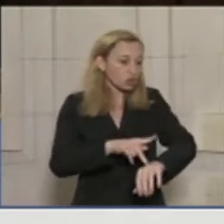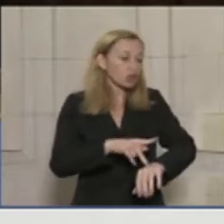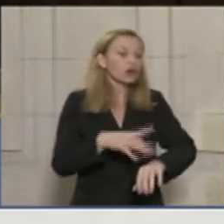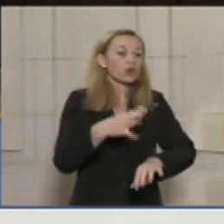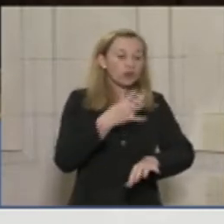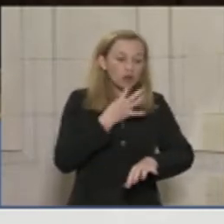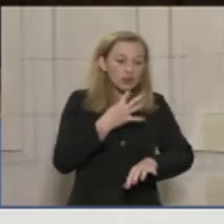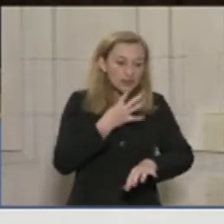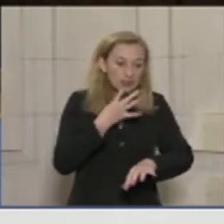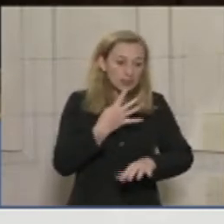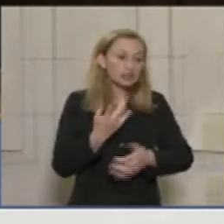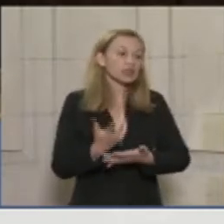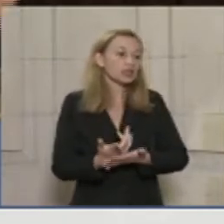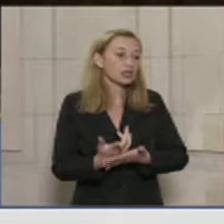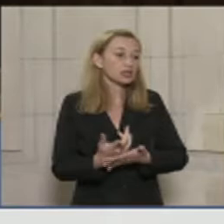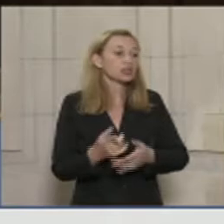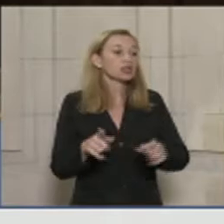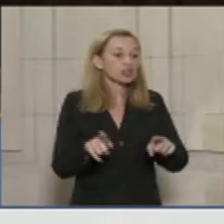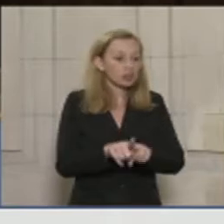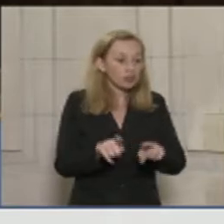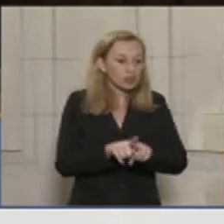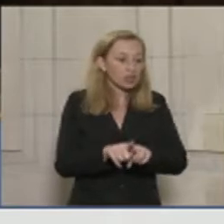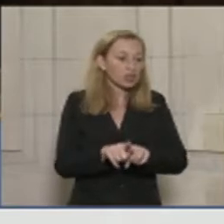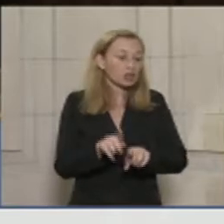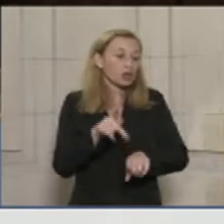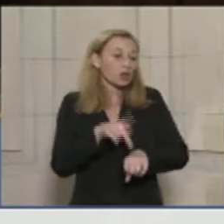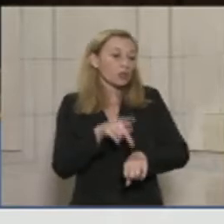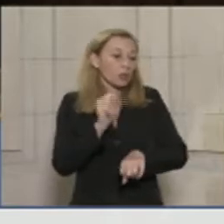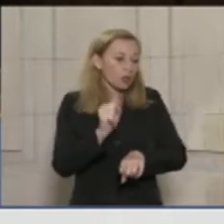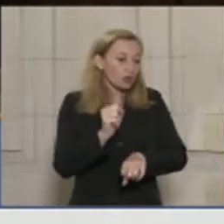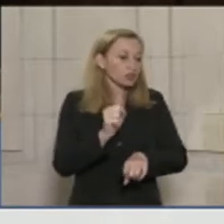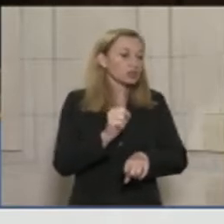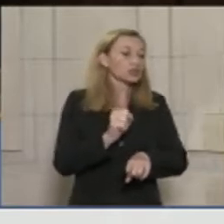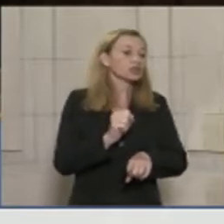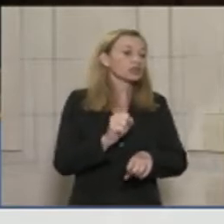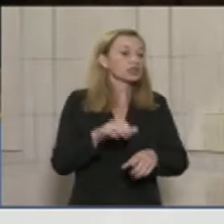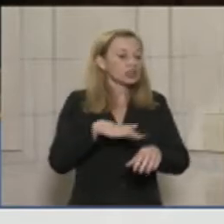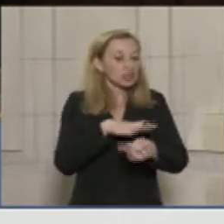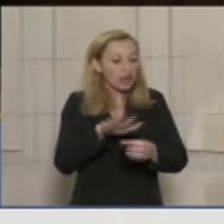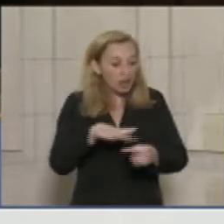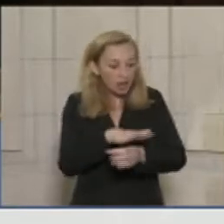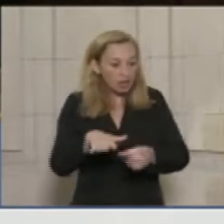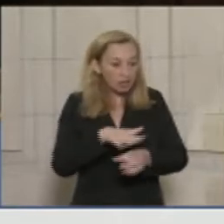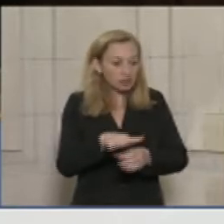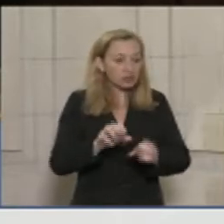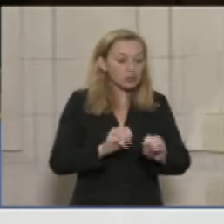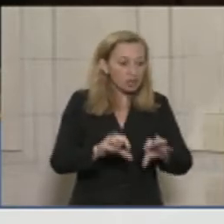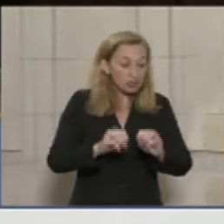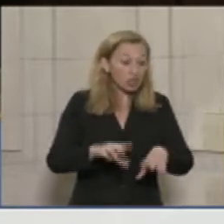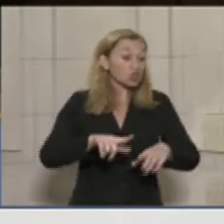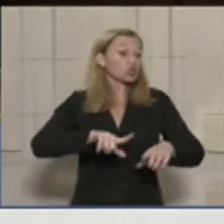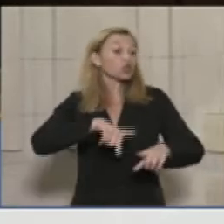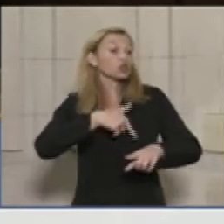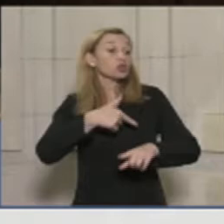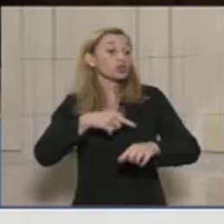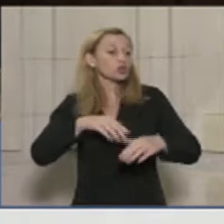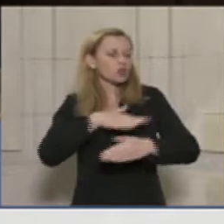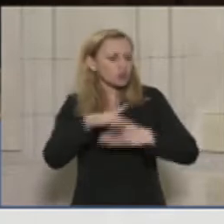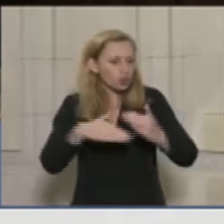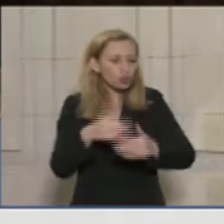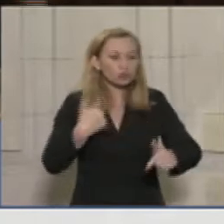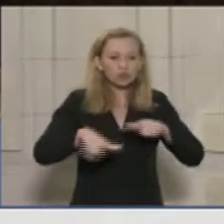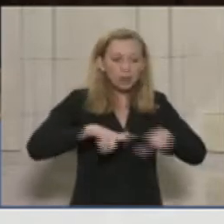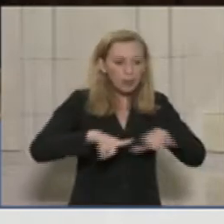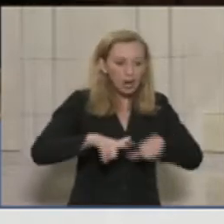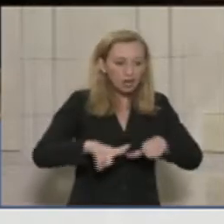reconhecido academicamente, com pós-graduações em áreas especializadas da educação, além de todo o trabalho na educação básica, todo o trabalho,